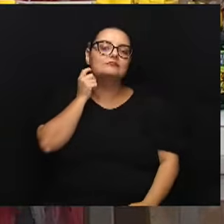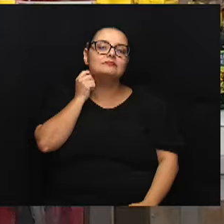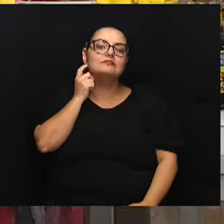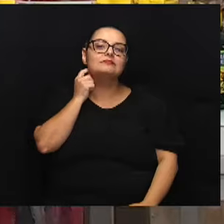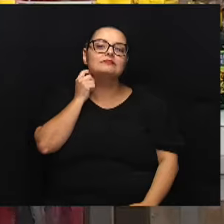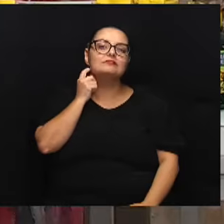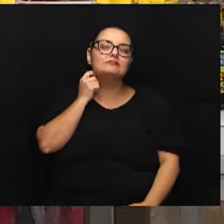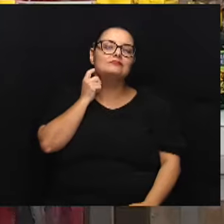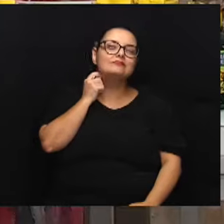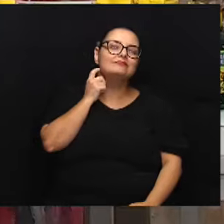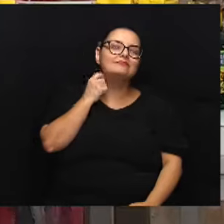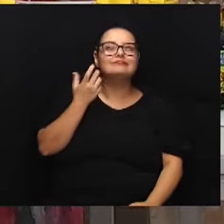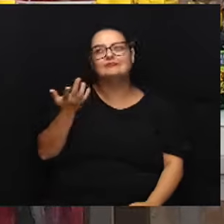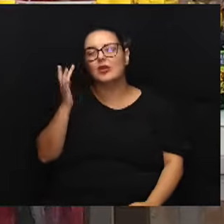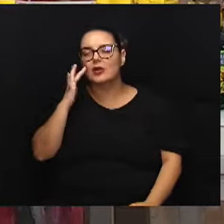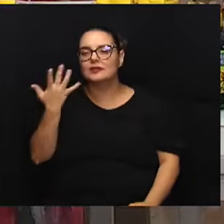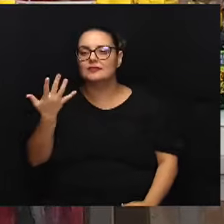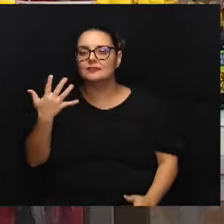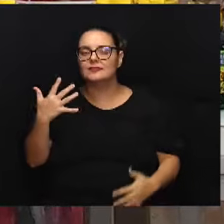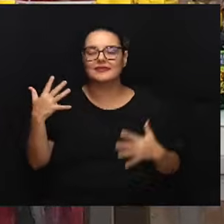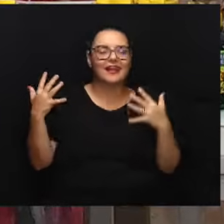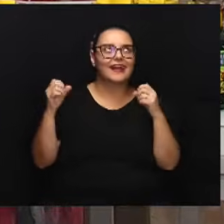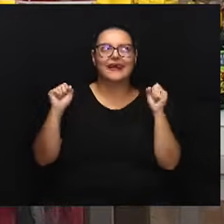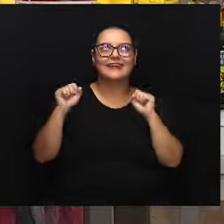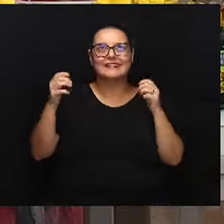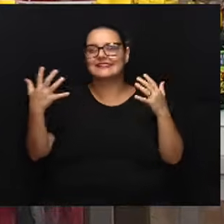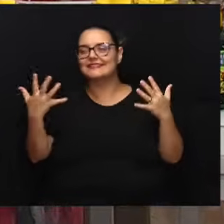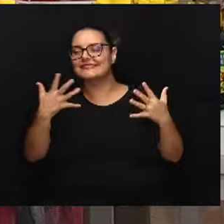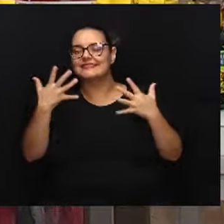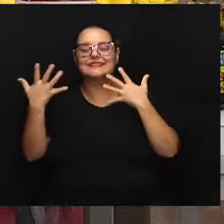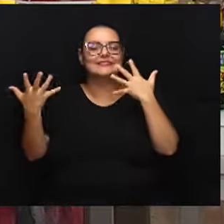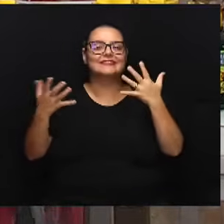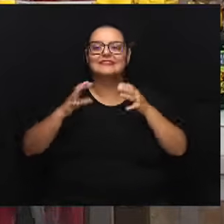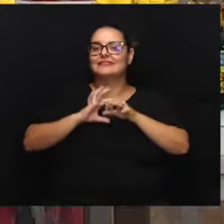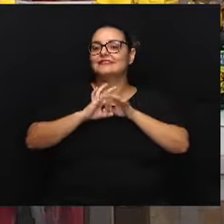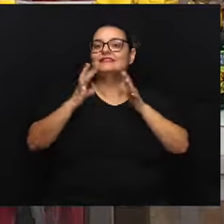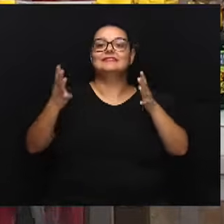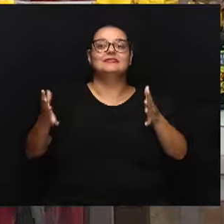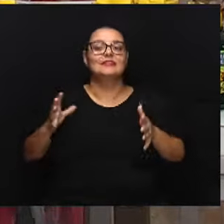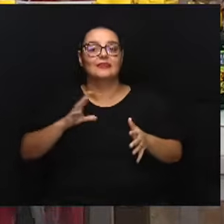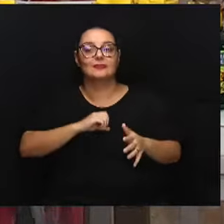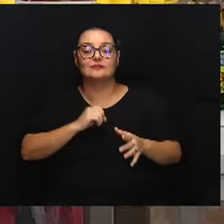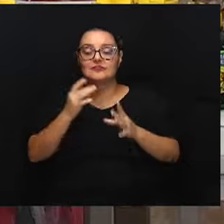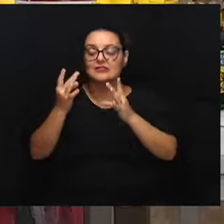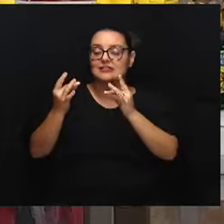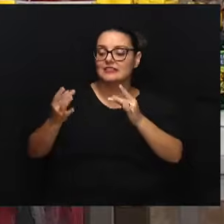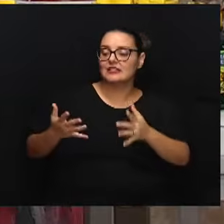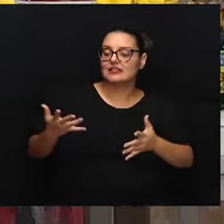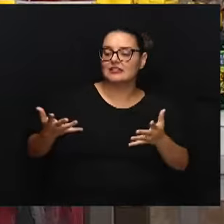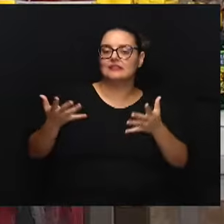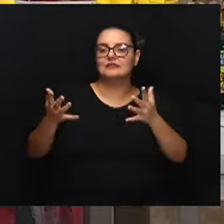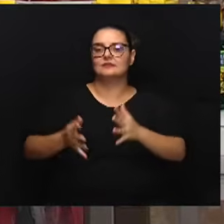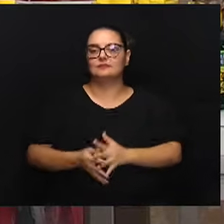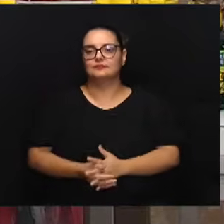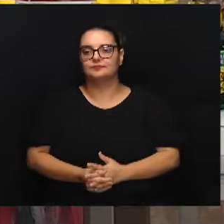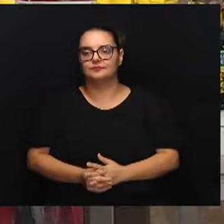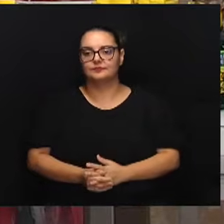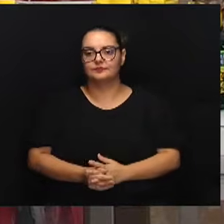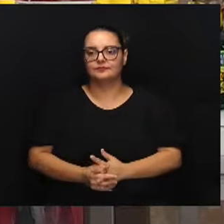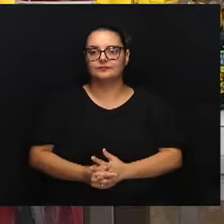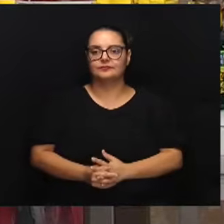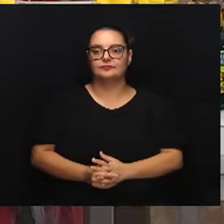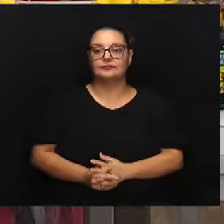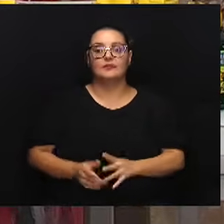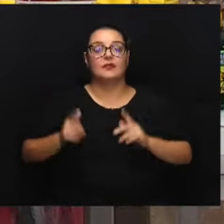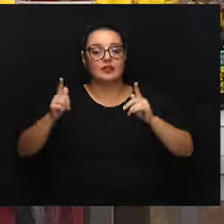acho que é mais fascinante, assim, a pessoa poder ter essa liberdade, estar explorando, estar gostando, sabe? Então, curtam